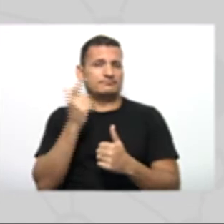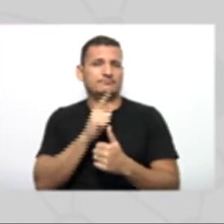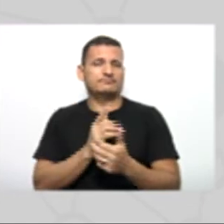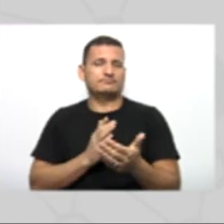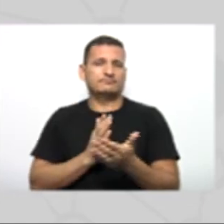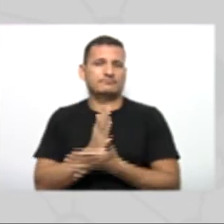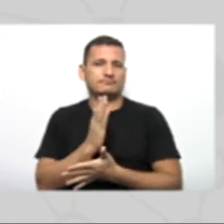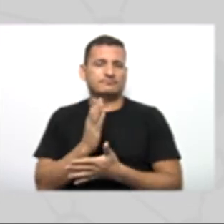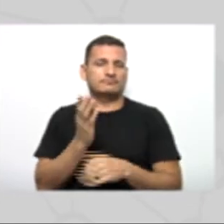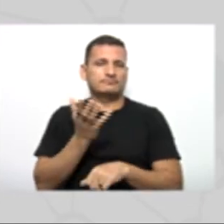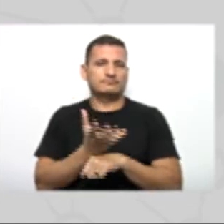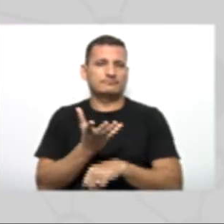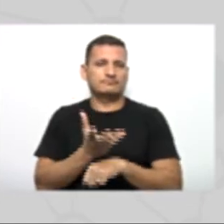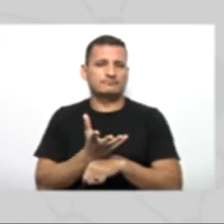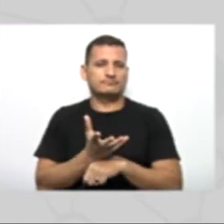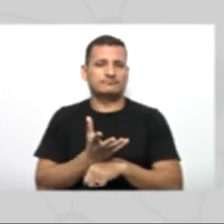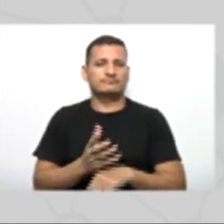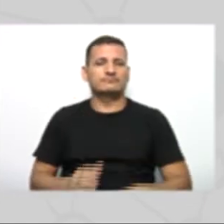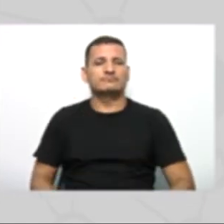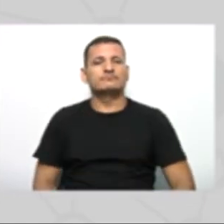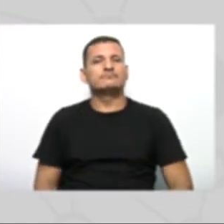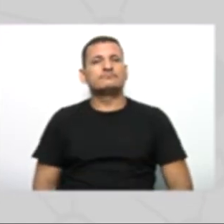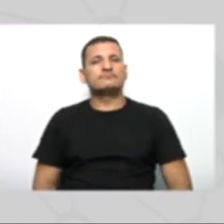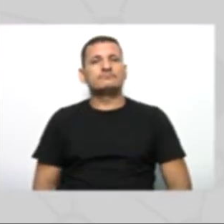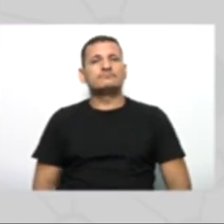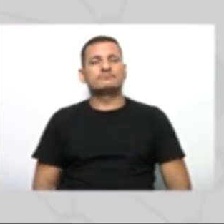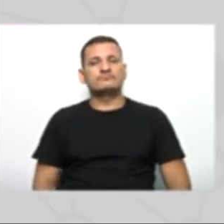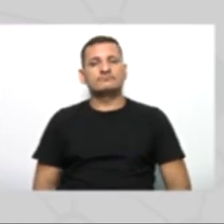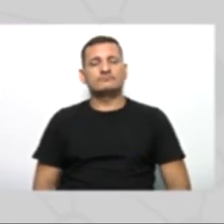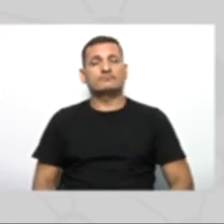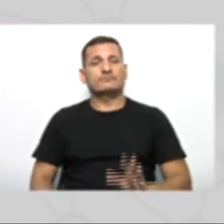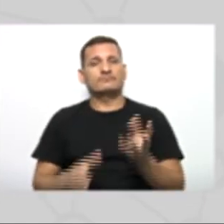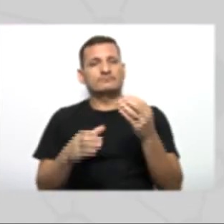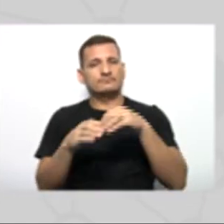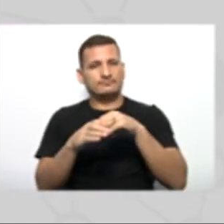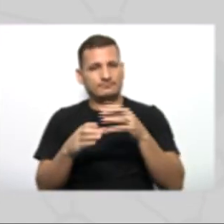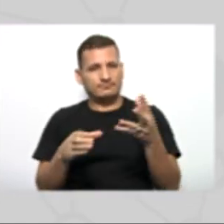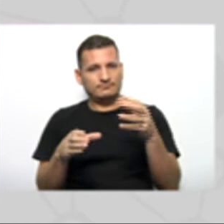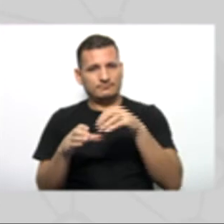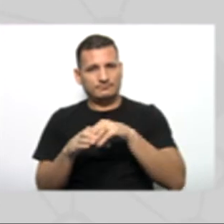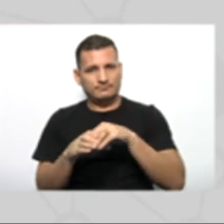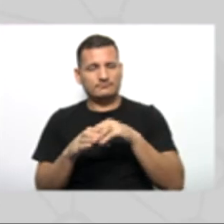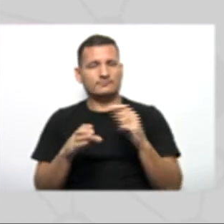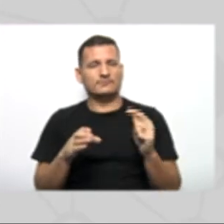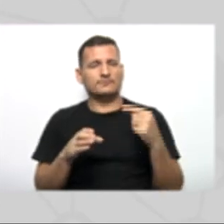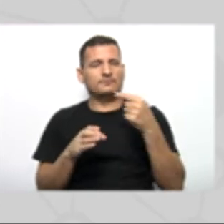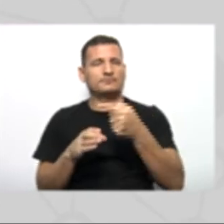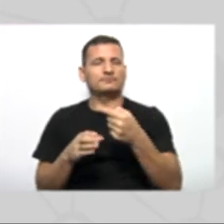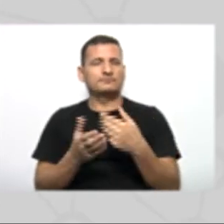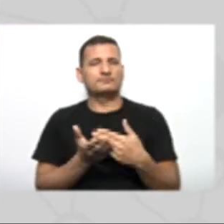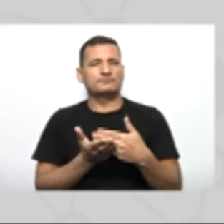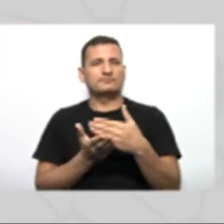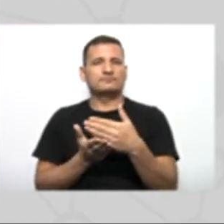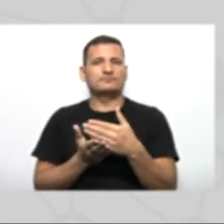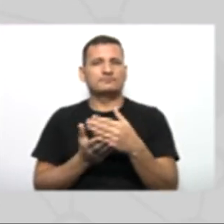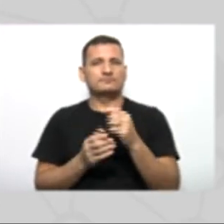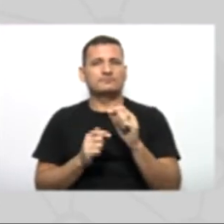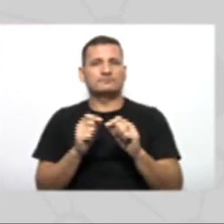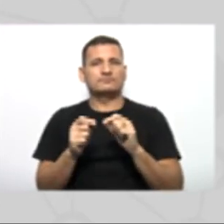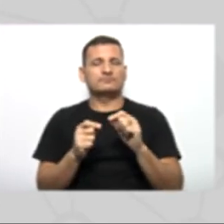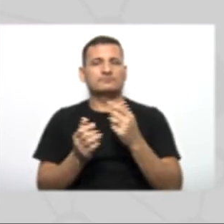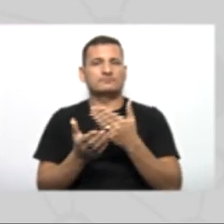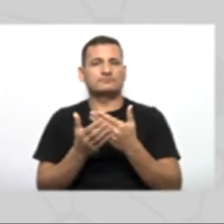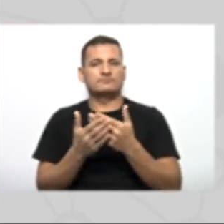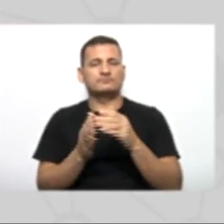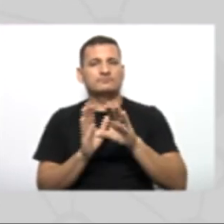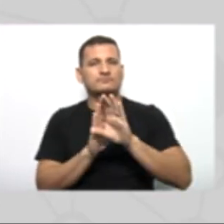disciplina. Beleza? Depois de encapsulamento, nós começamos a estudar um conceitinho